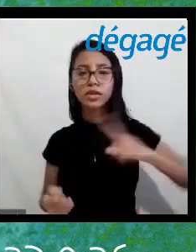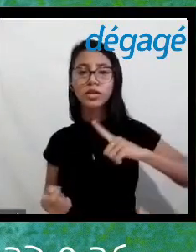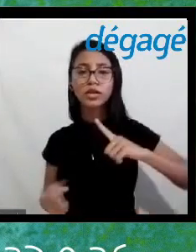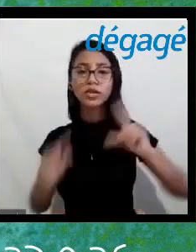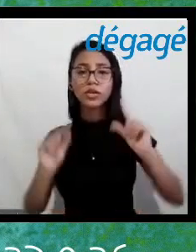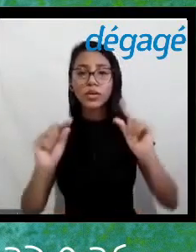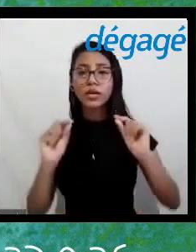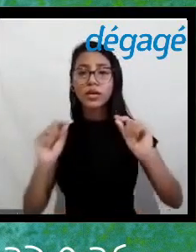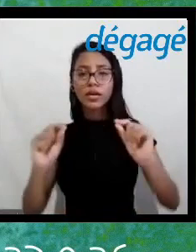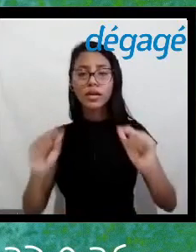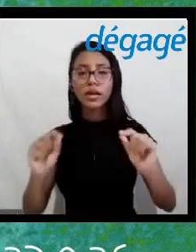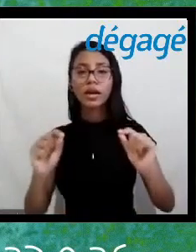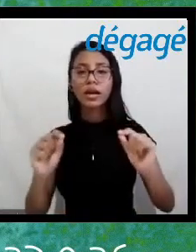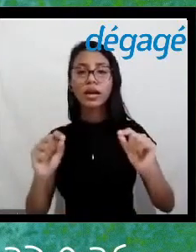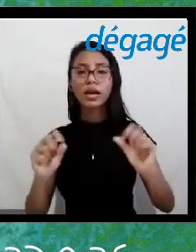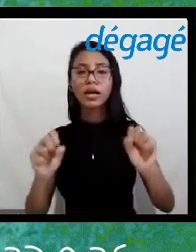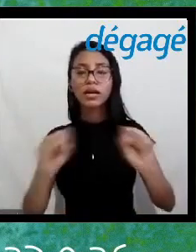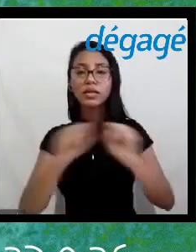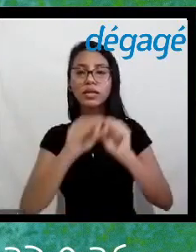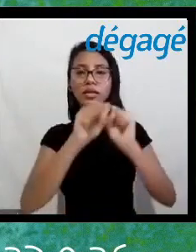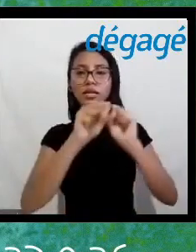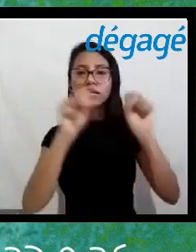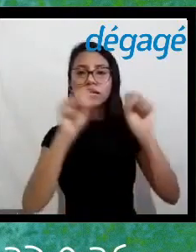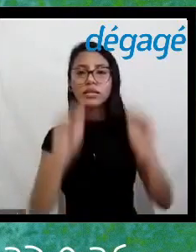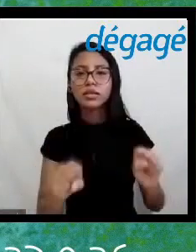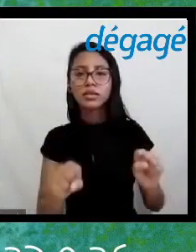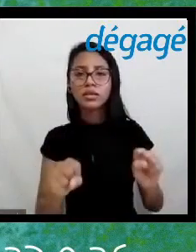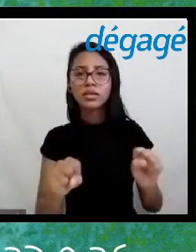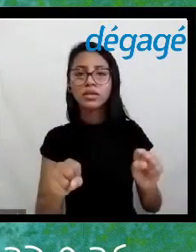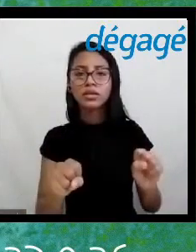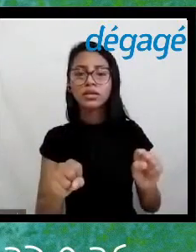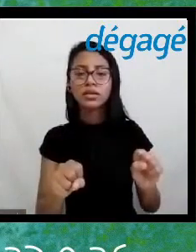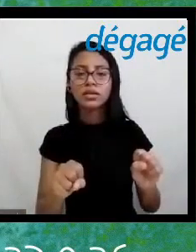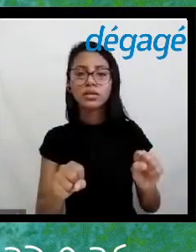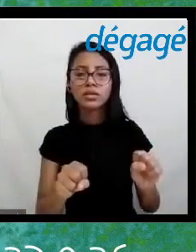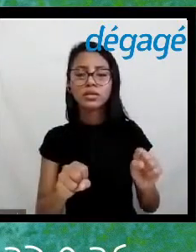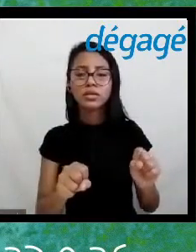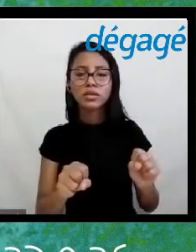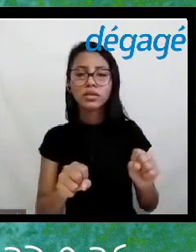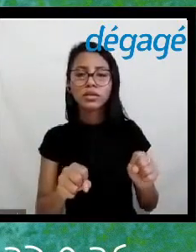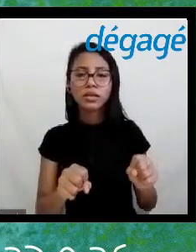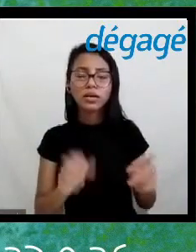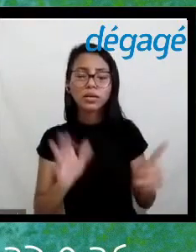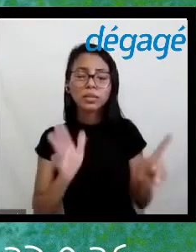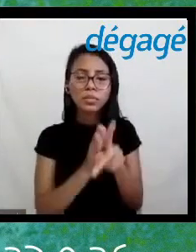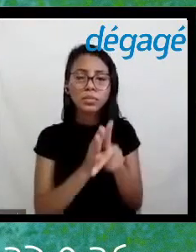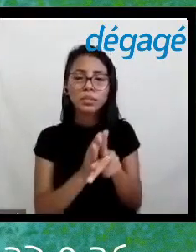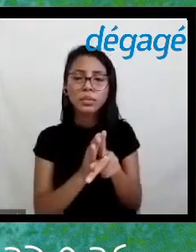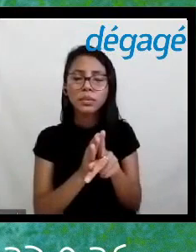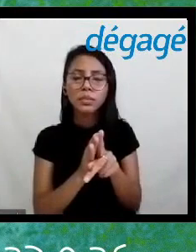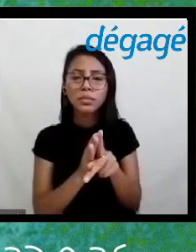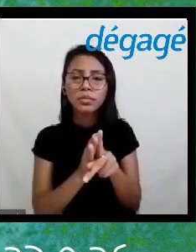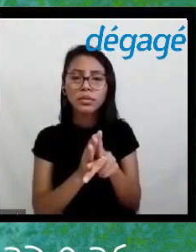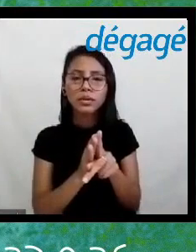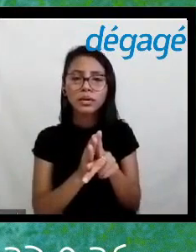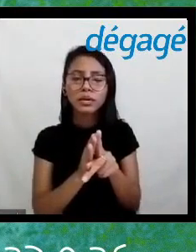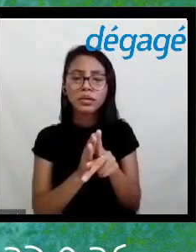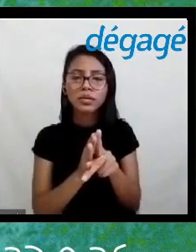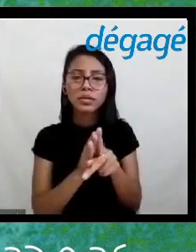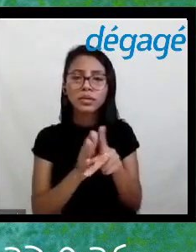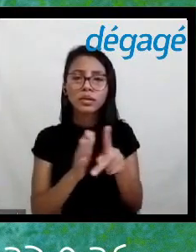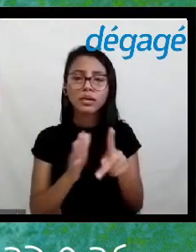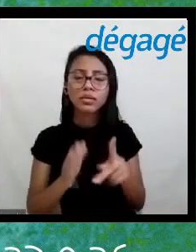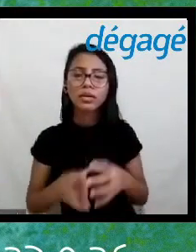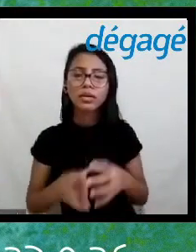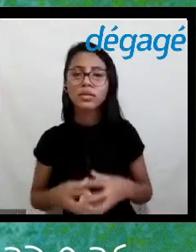sistemas psicológicos, né? Tem musicoterapeuta que leva para a psicanálise, Freud, né? Lacan, Jung, e de